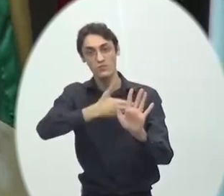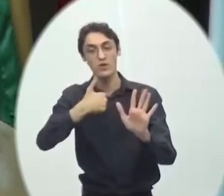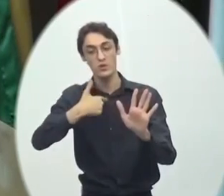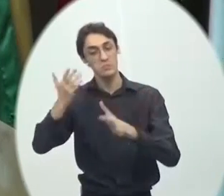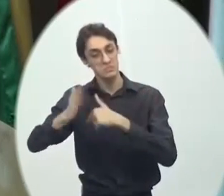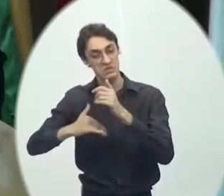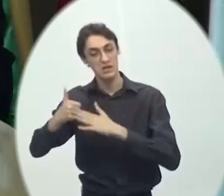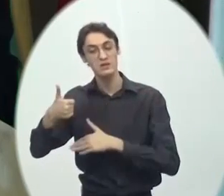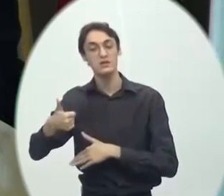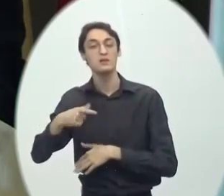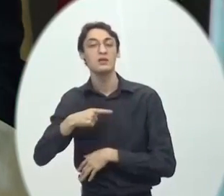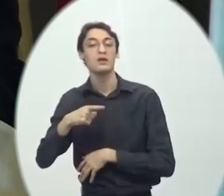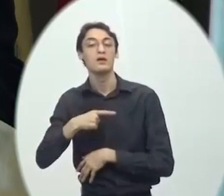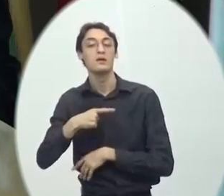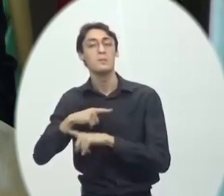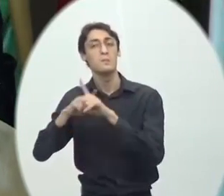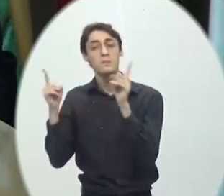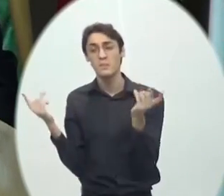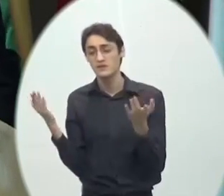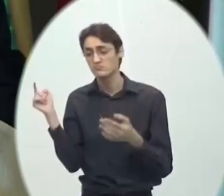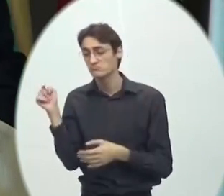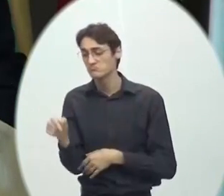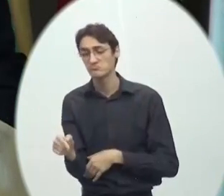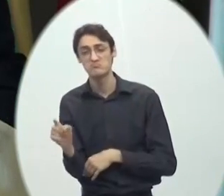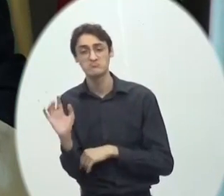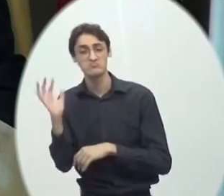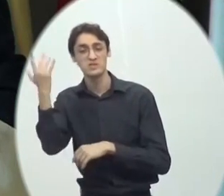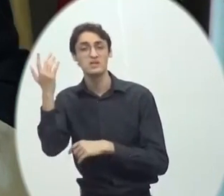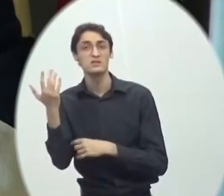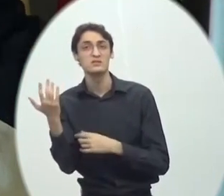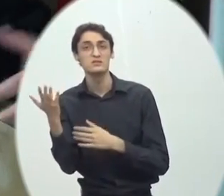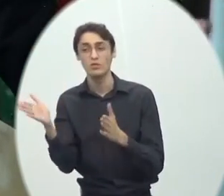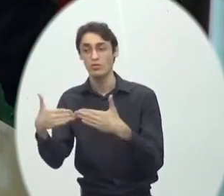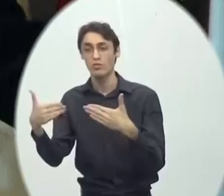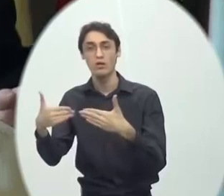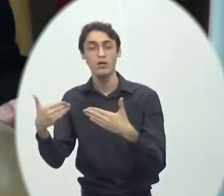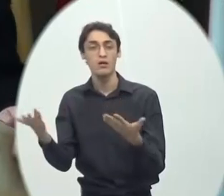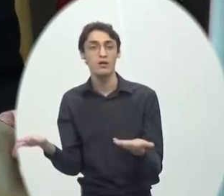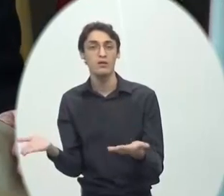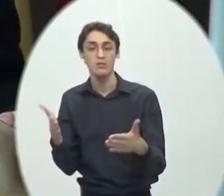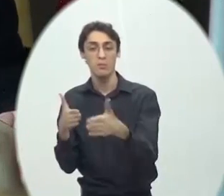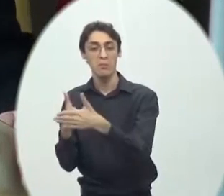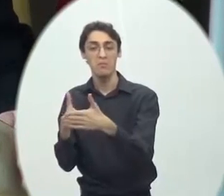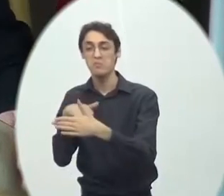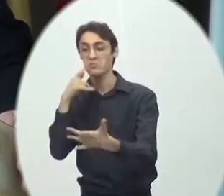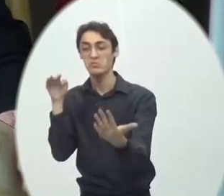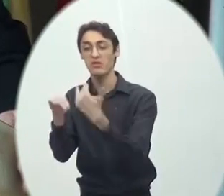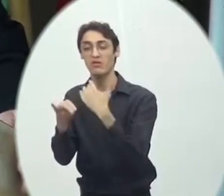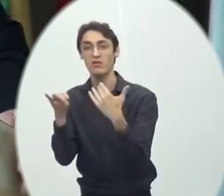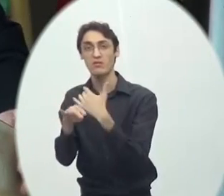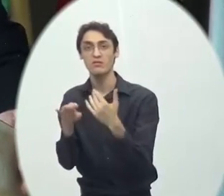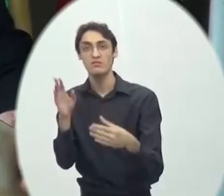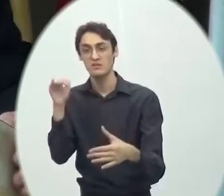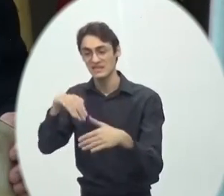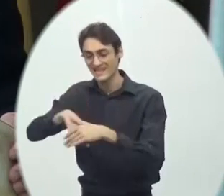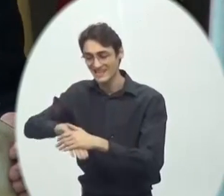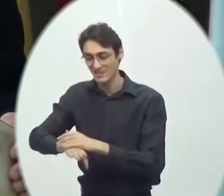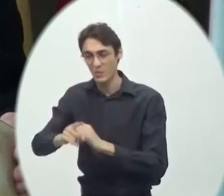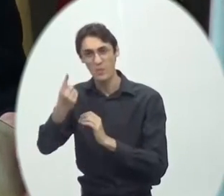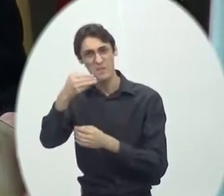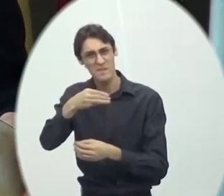me tranca uma rodovia de fluxo com toda aquela largura para enterrar dreno de